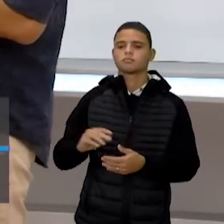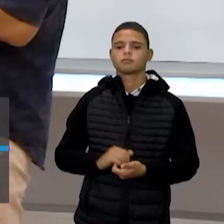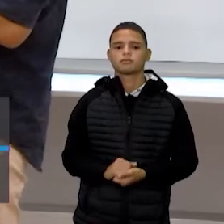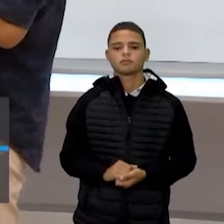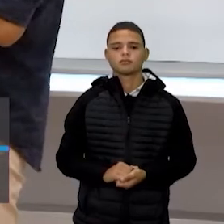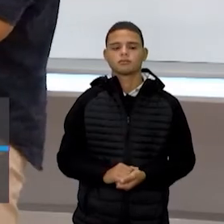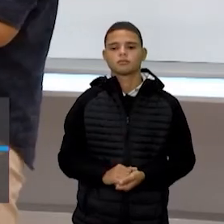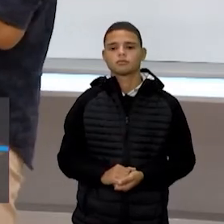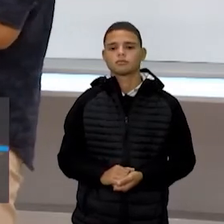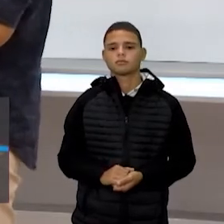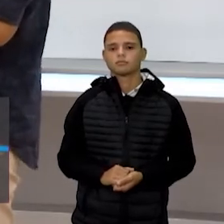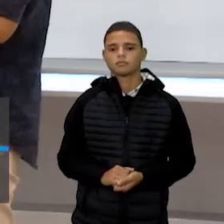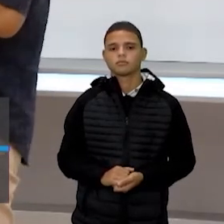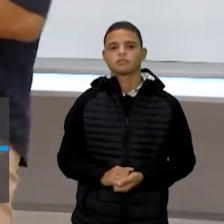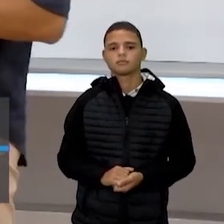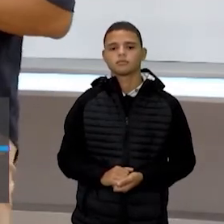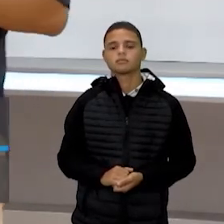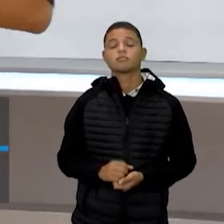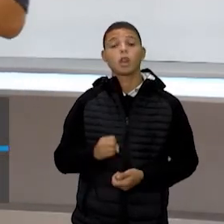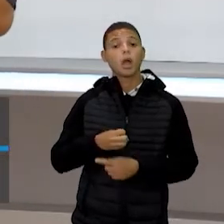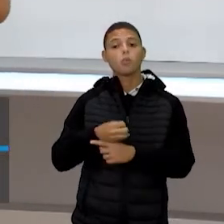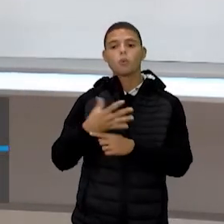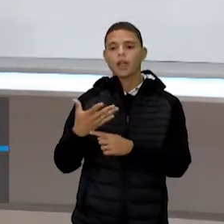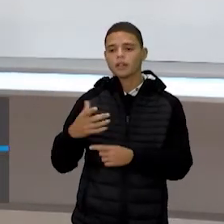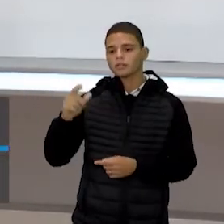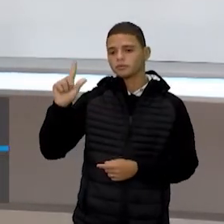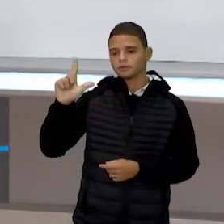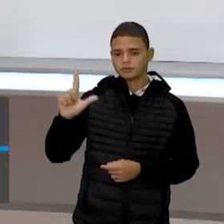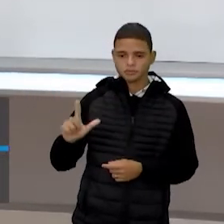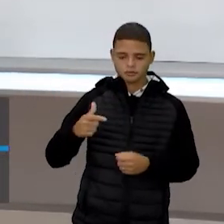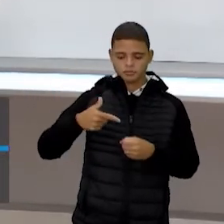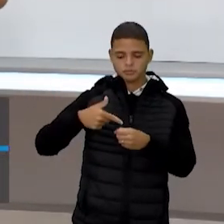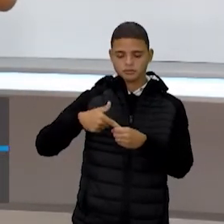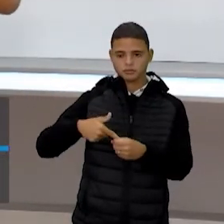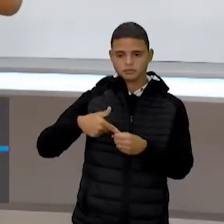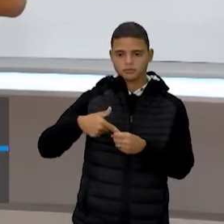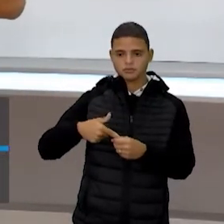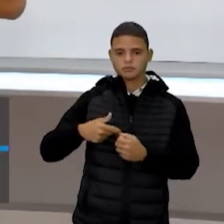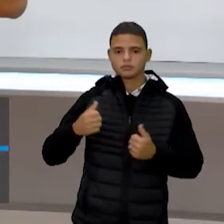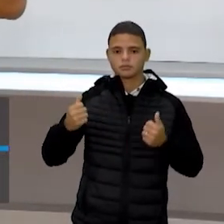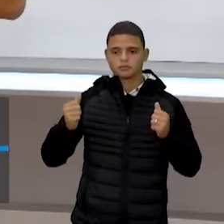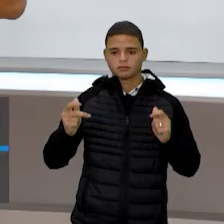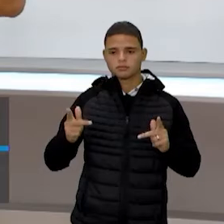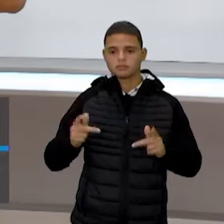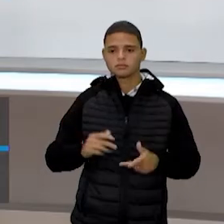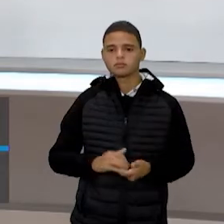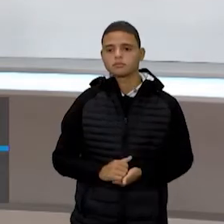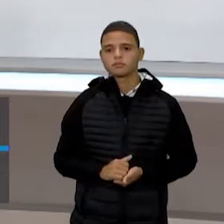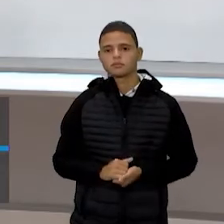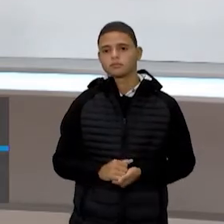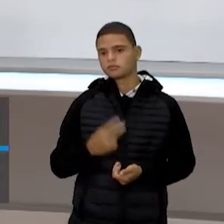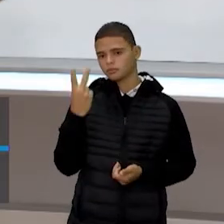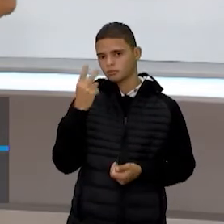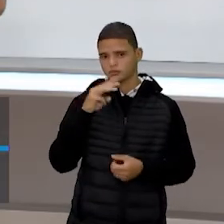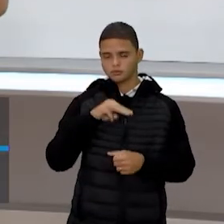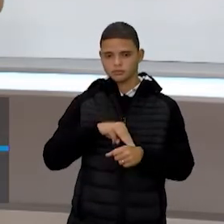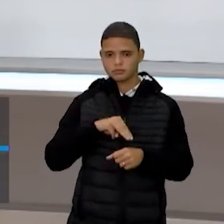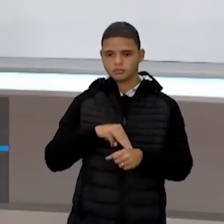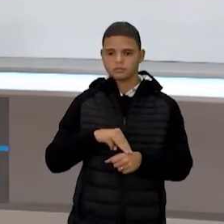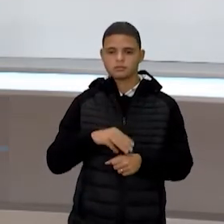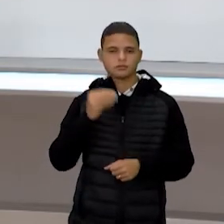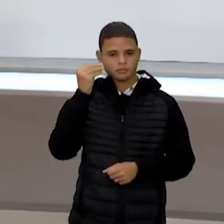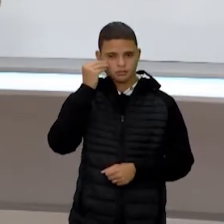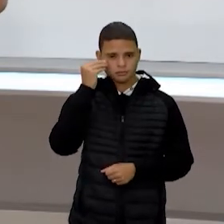ou a quantidade de litros, né, que vai entrar dentro deste tanque. Vou dar 2 minutinhos para você